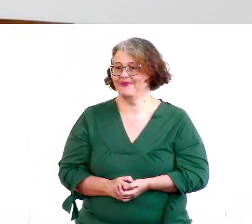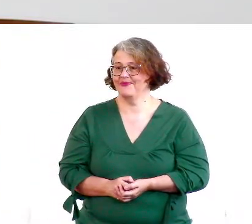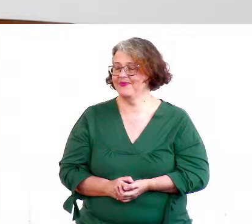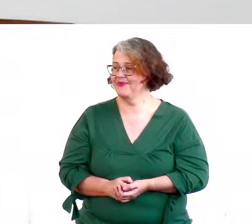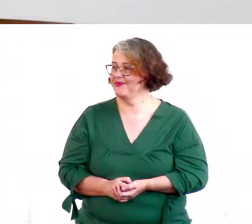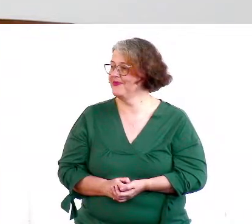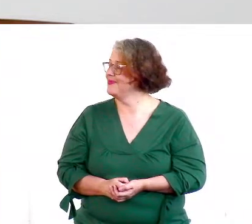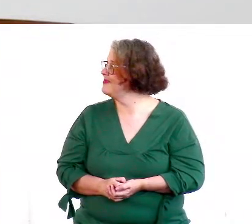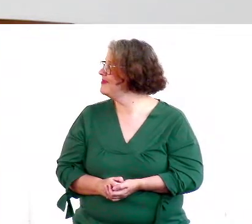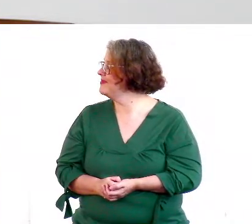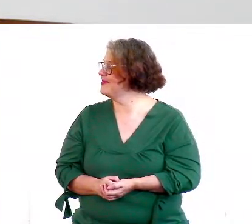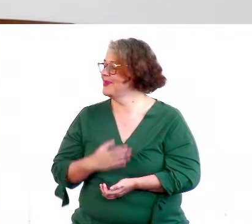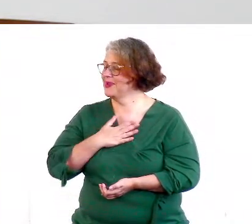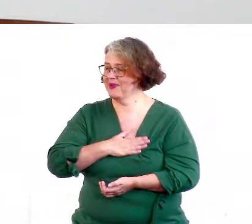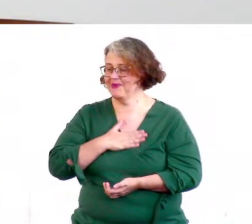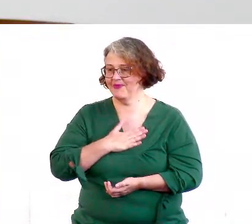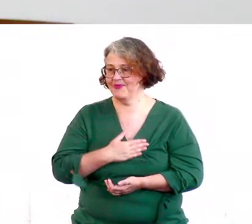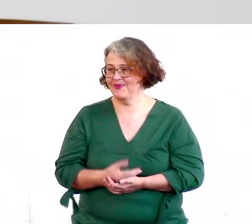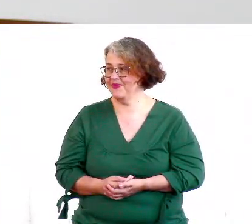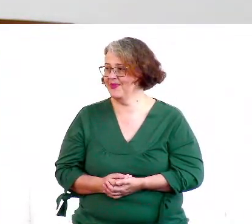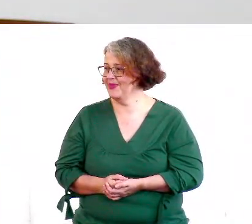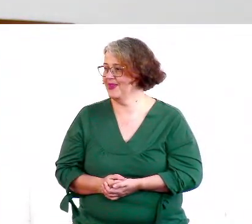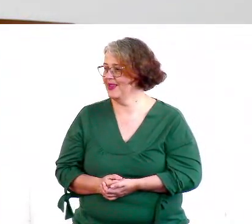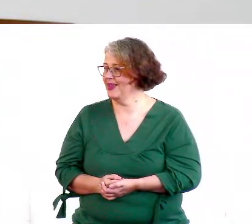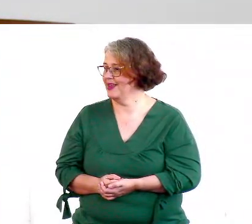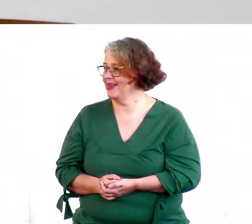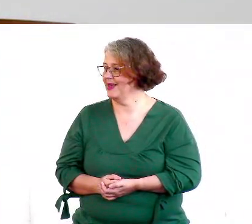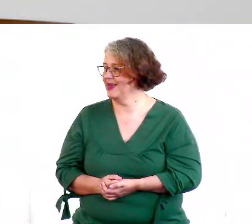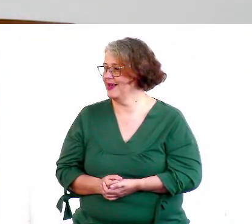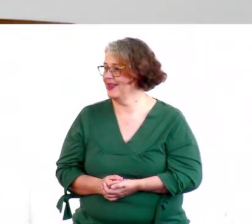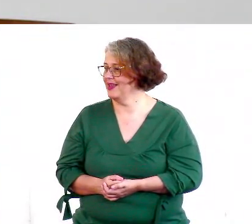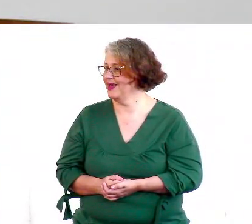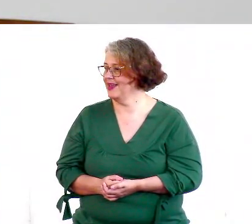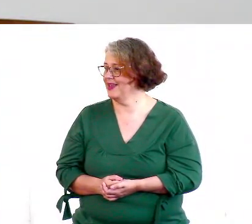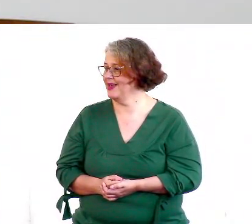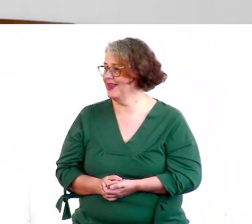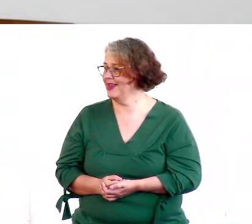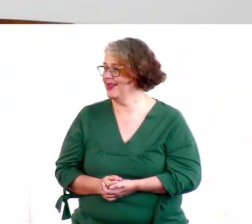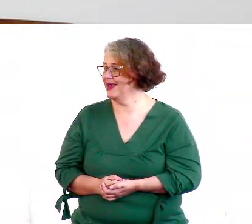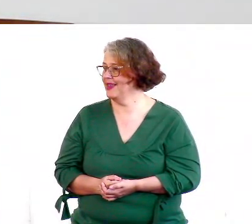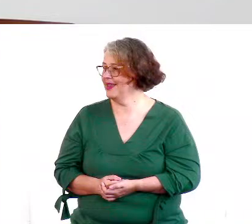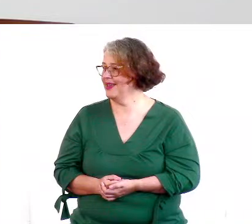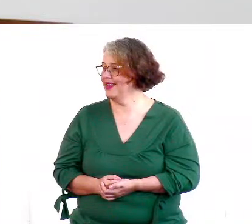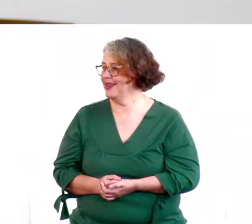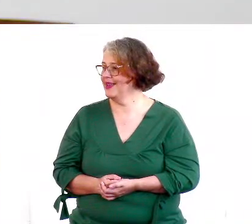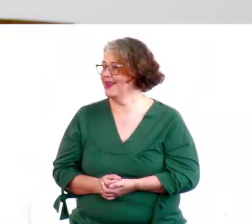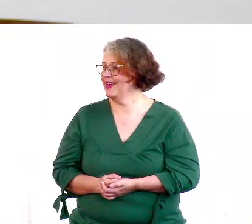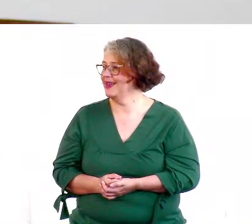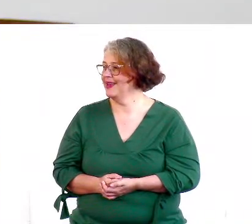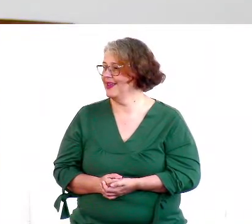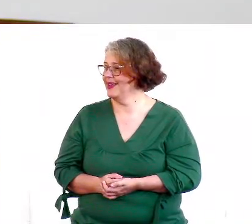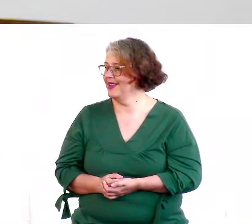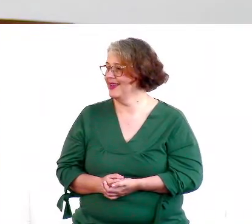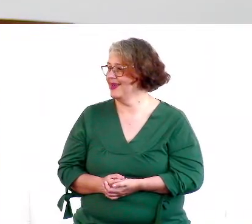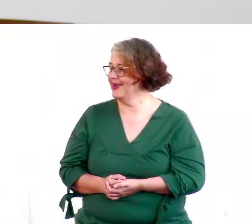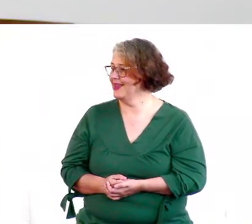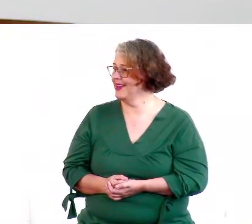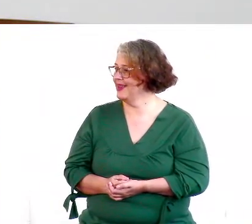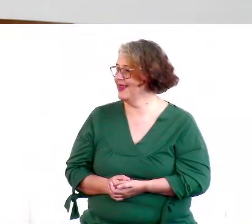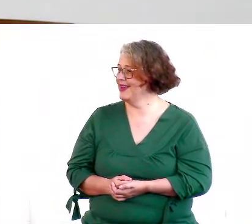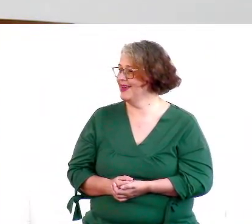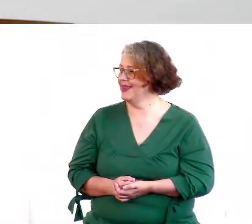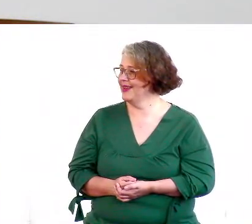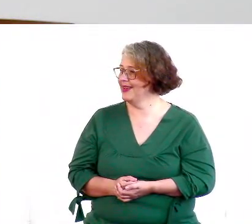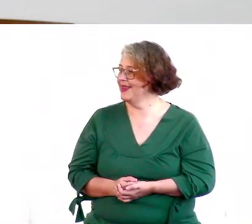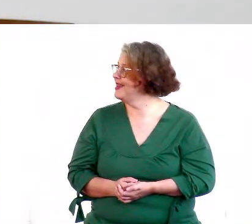alegria, um carinho mesmo, muito bem-vindas, é de casa, é isso mesmo, que bom, 20 anos